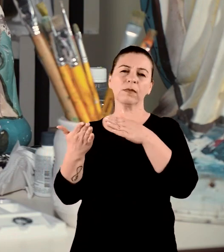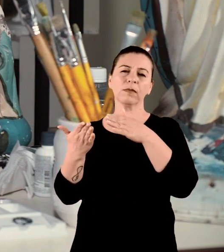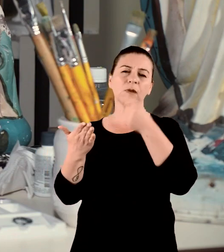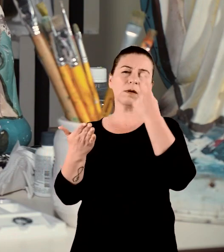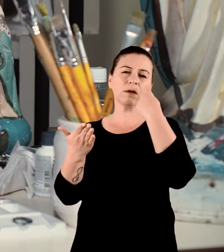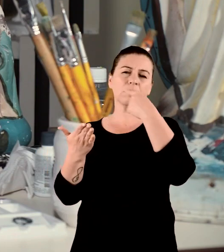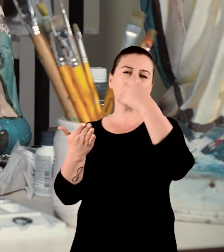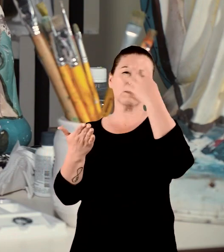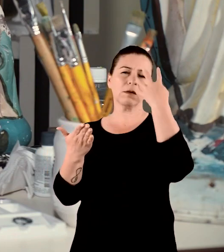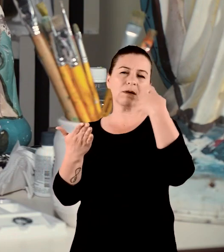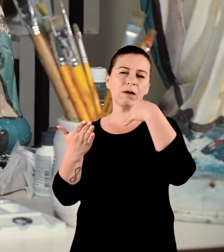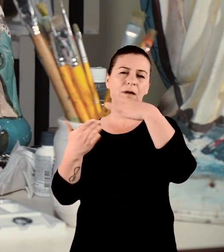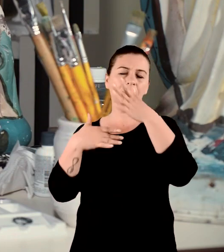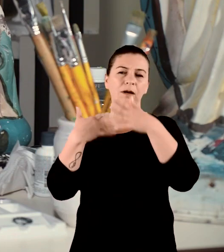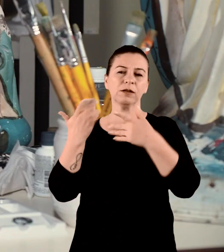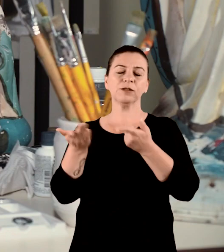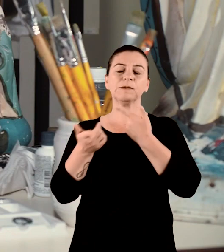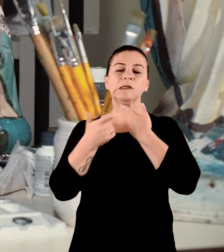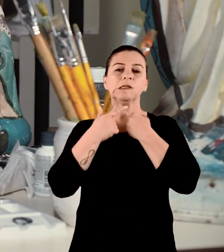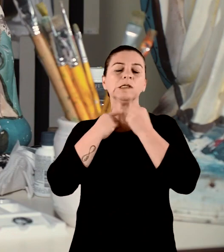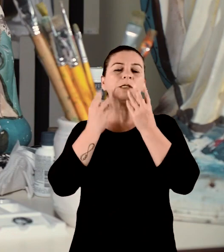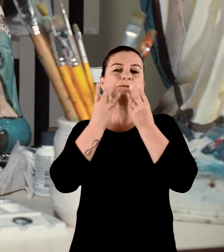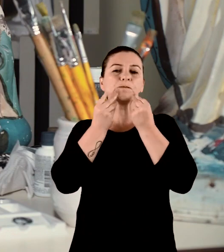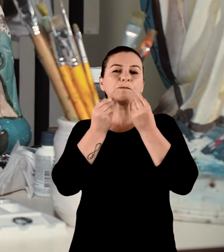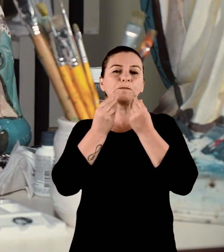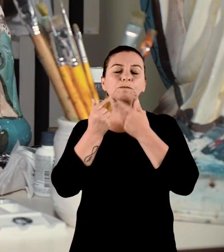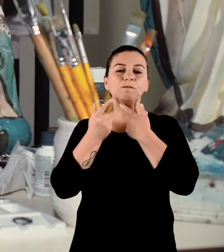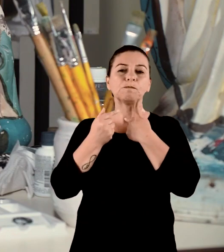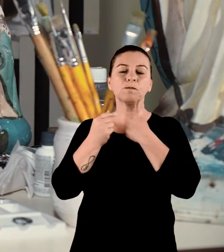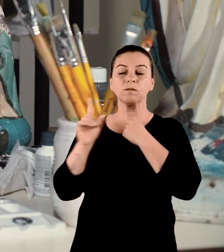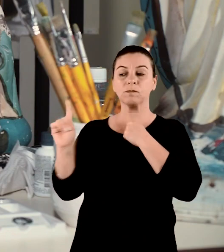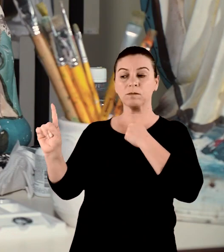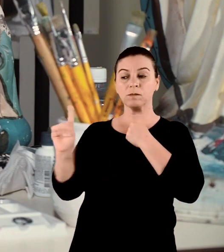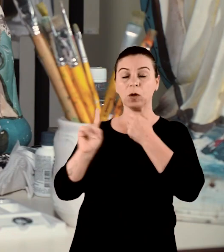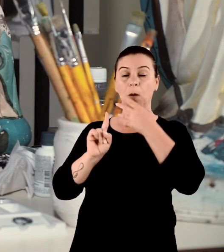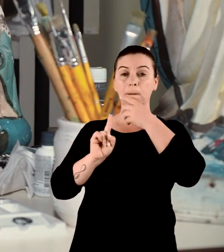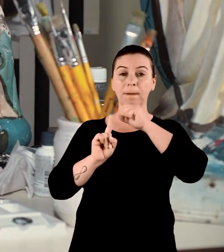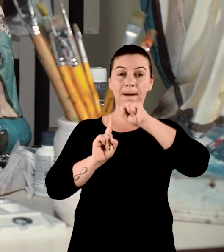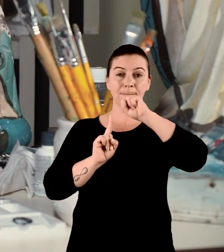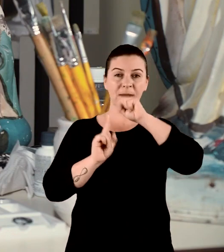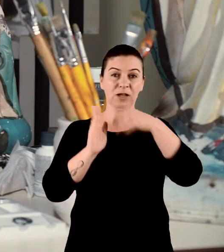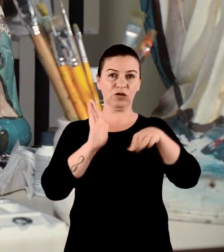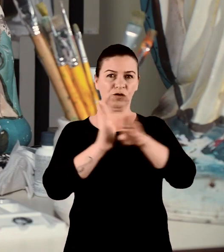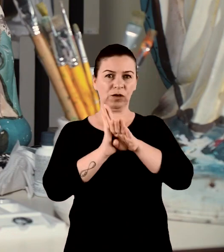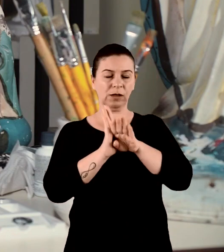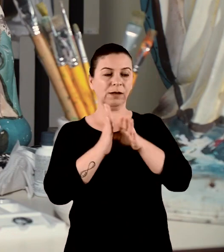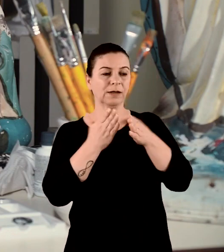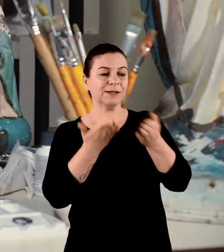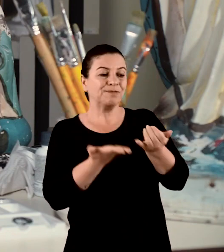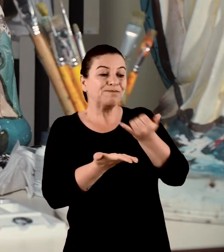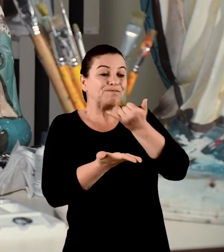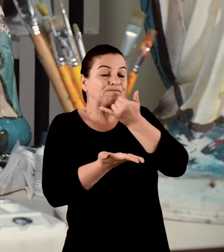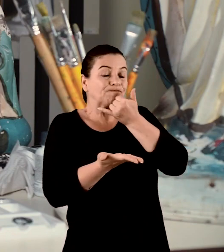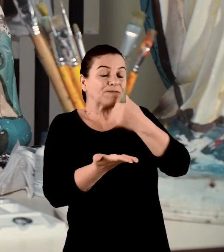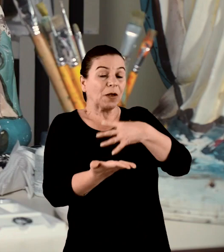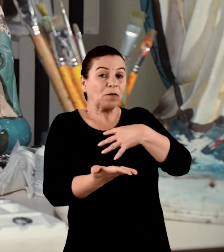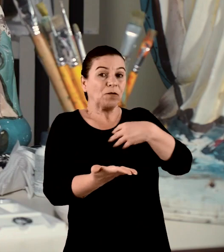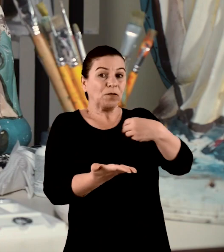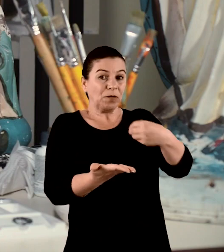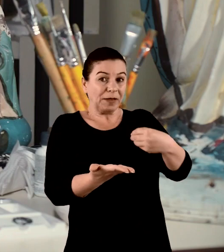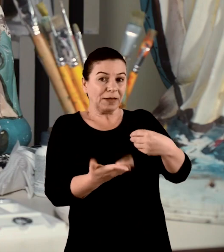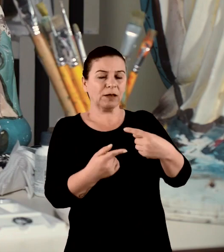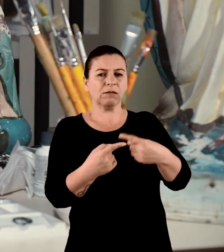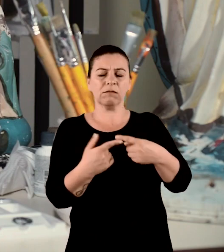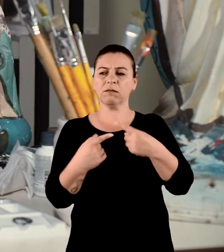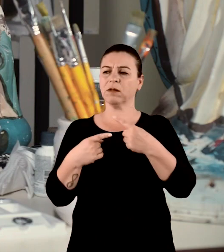restaurando. Horas depois, eu com a garganta seca, o senhor pai dela chegou e falou assim, dona, a senhora desculpe